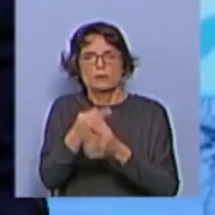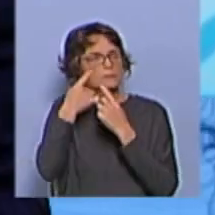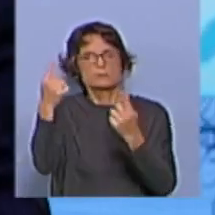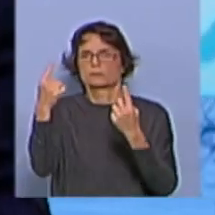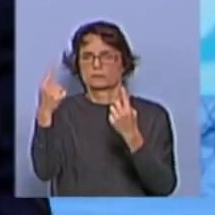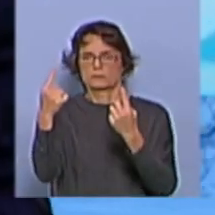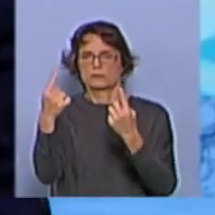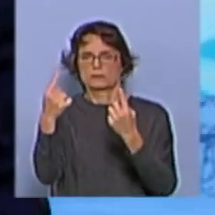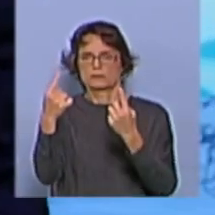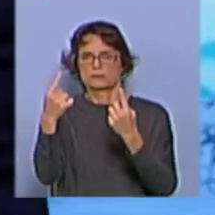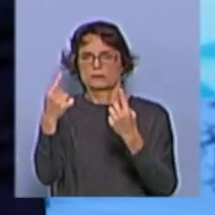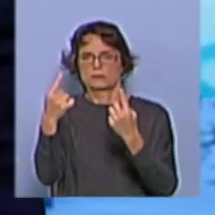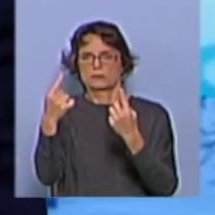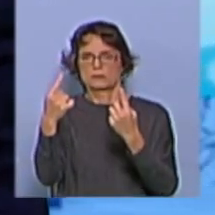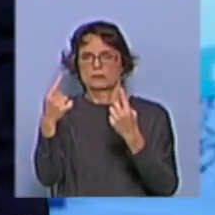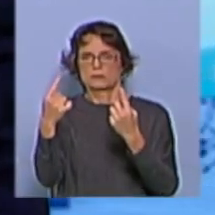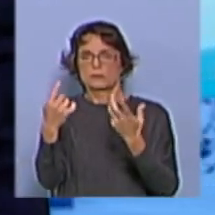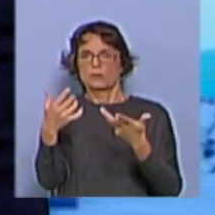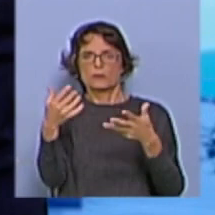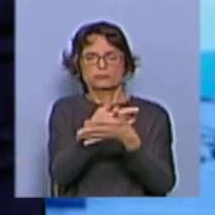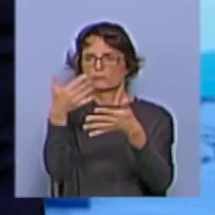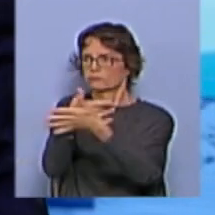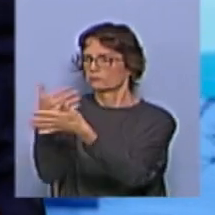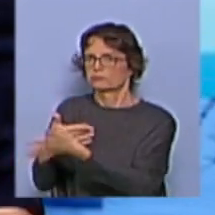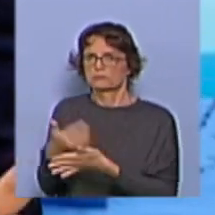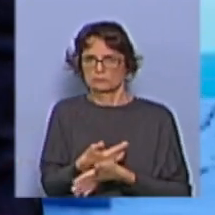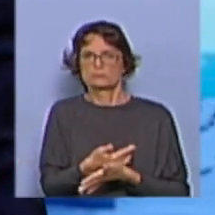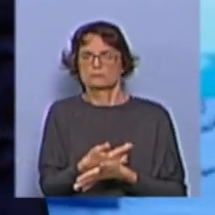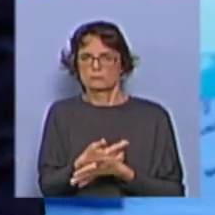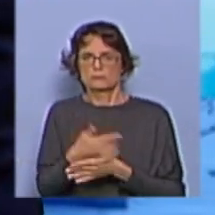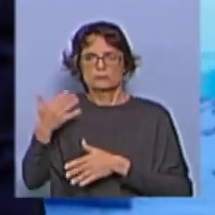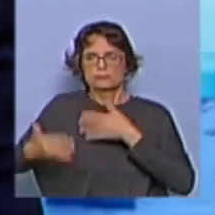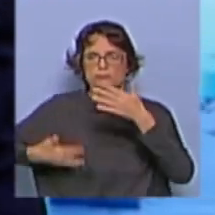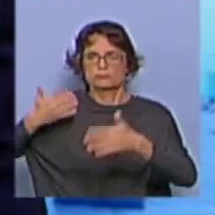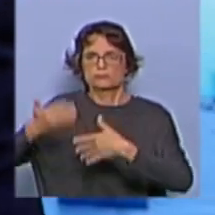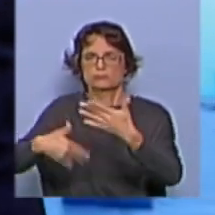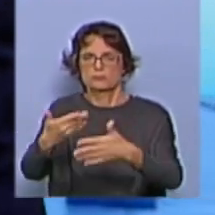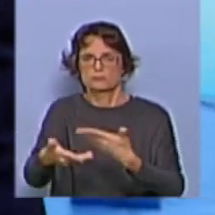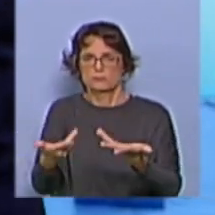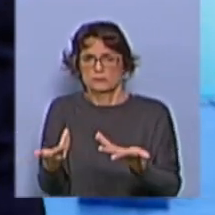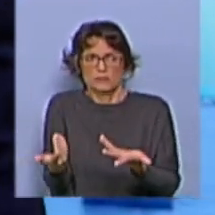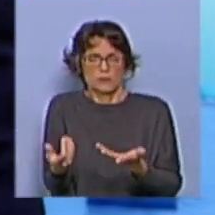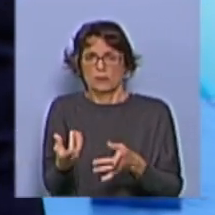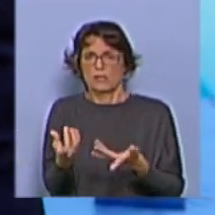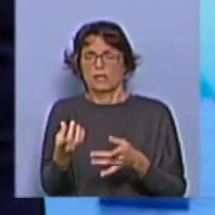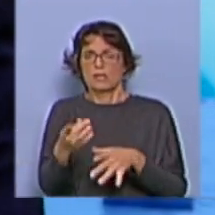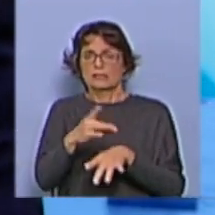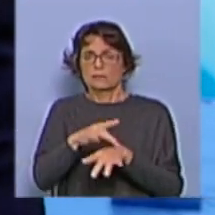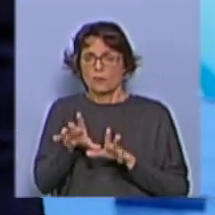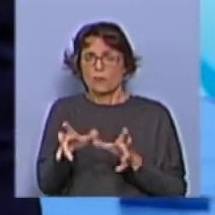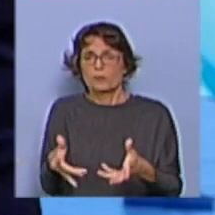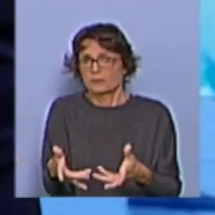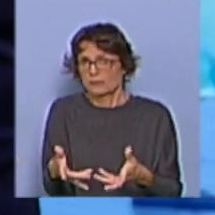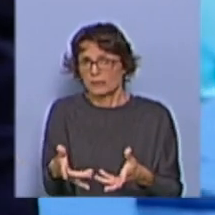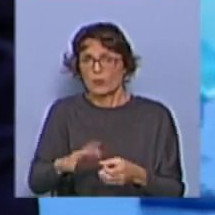ou não relativamente a outras epidemias ou mesmo causas de doença. Sabemos